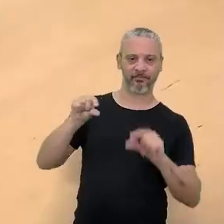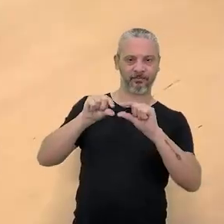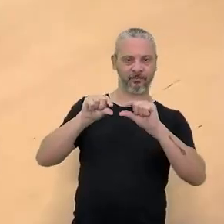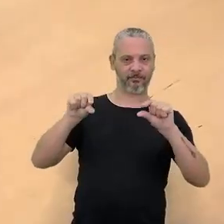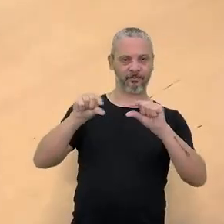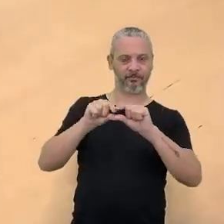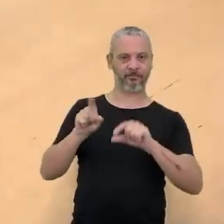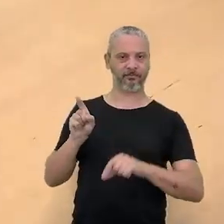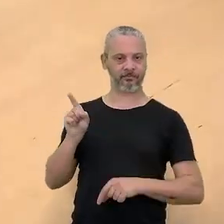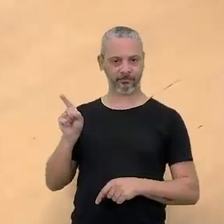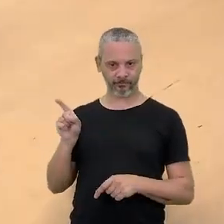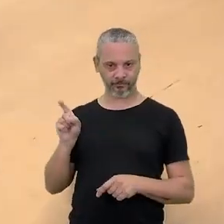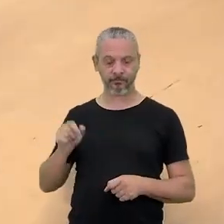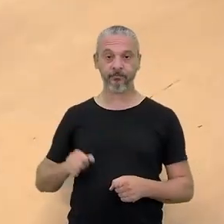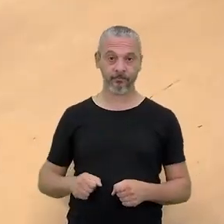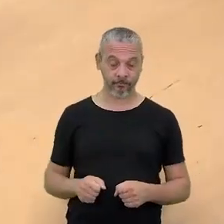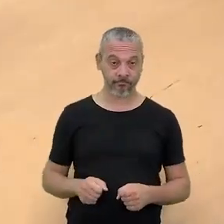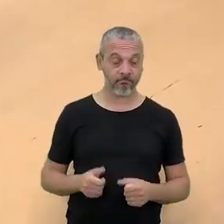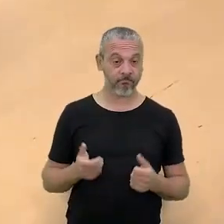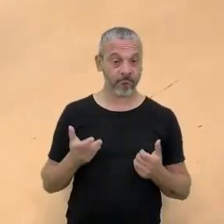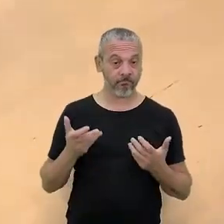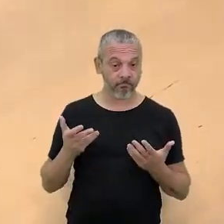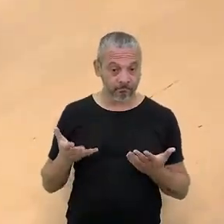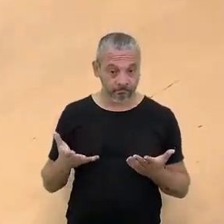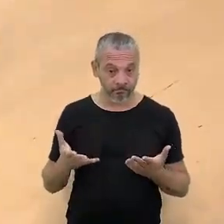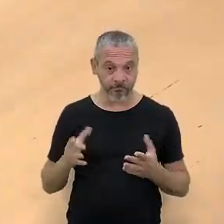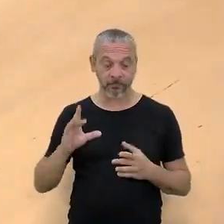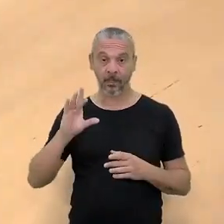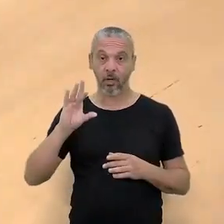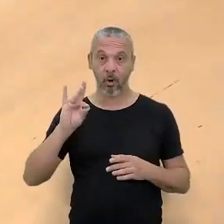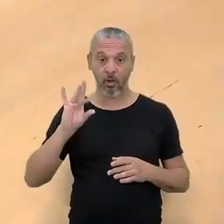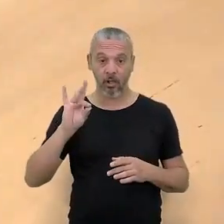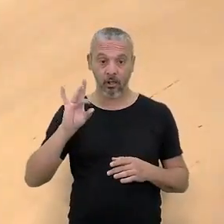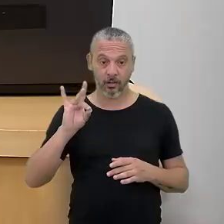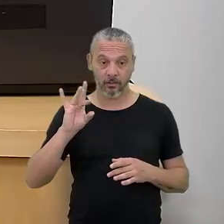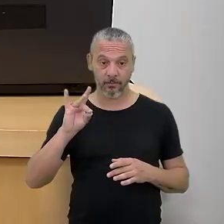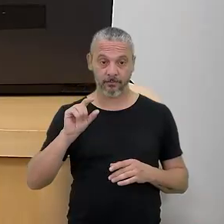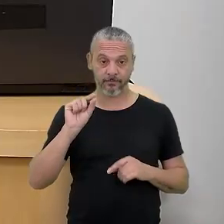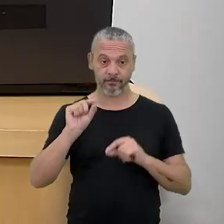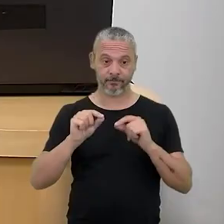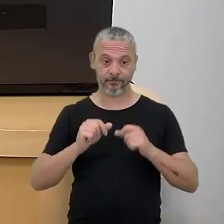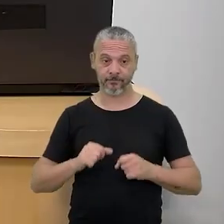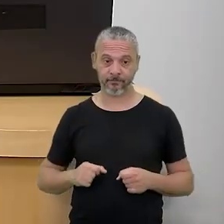mais ou menos aqui o meu palito. Então, eu vou pegar a cola quente,